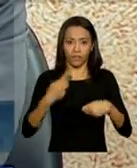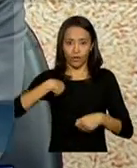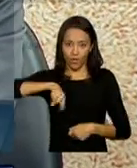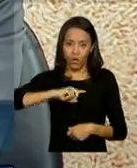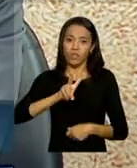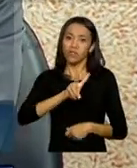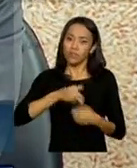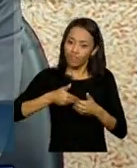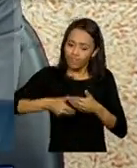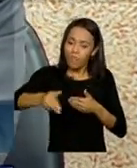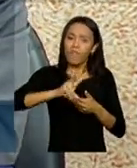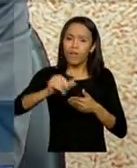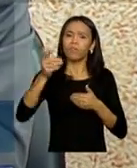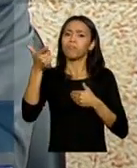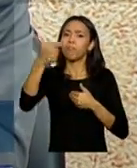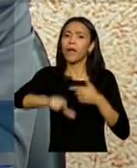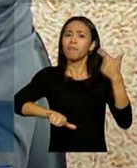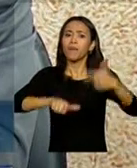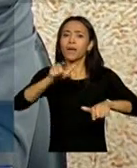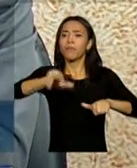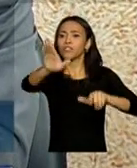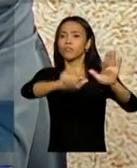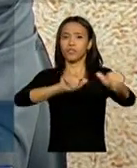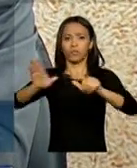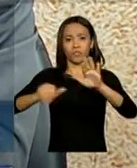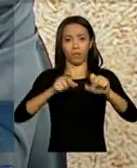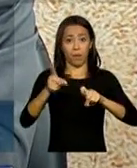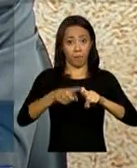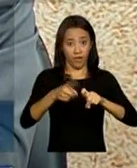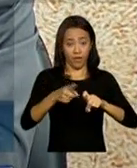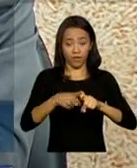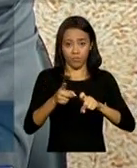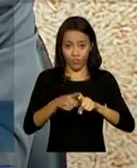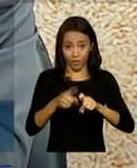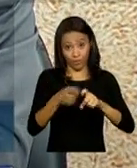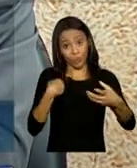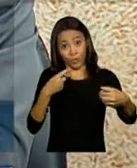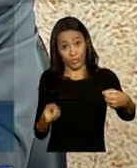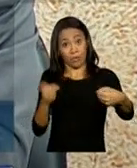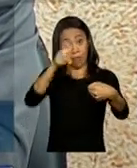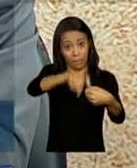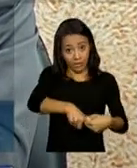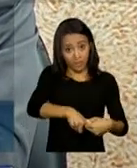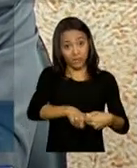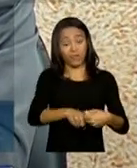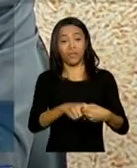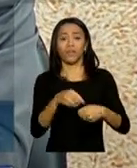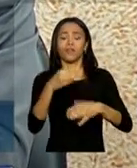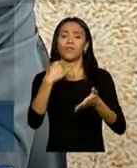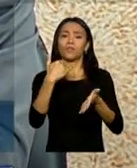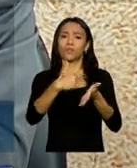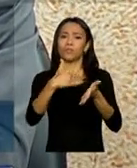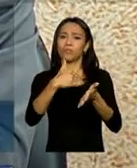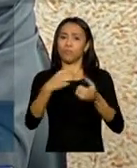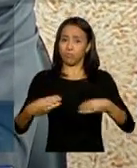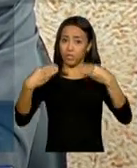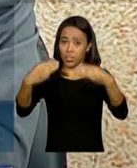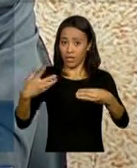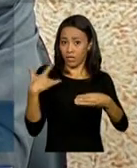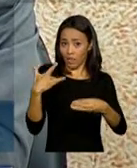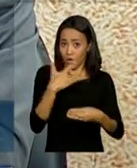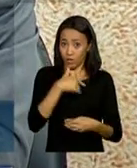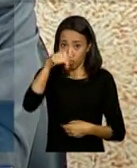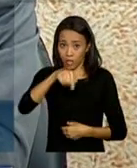chamaremos mais médicos da cooperação do Ministério da Saúde brasileiro com o Ministério da Saúde de Cuba via organização